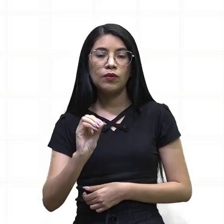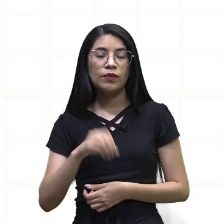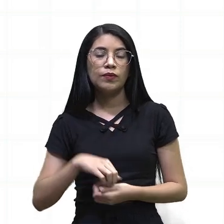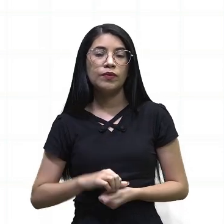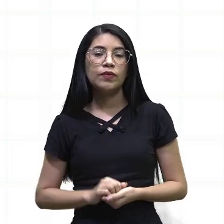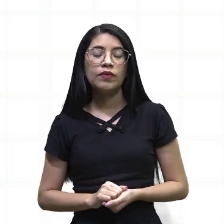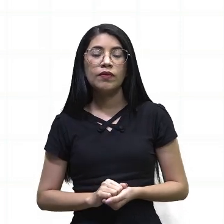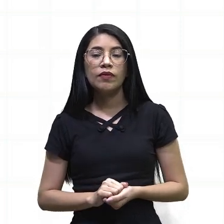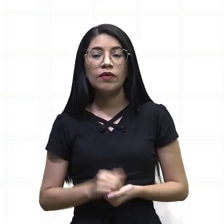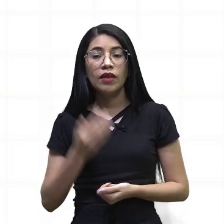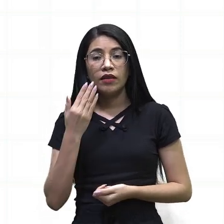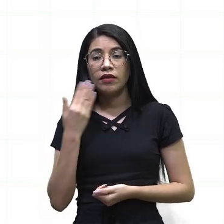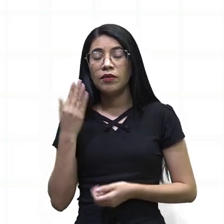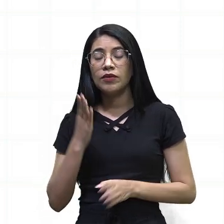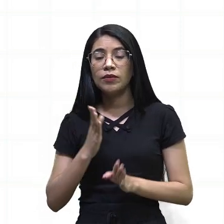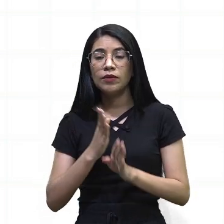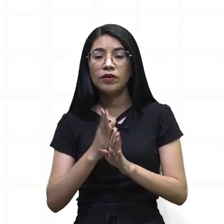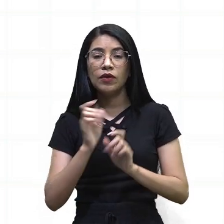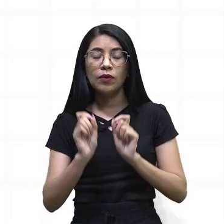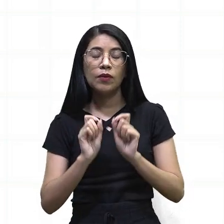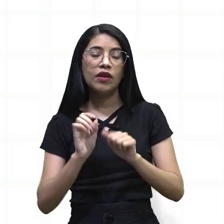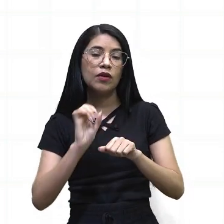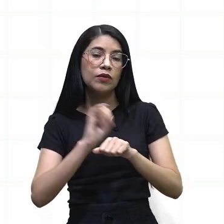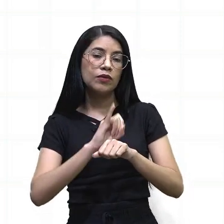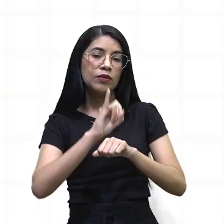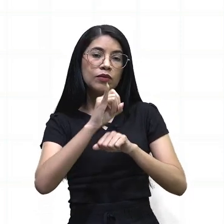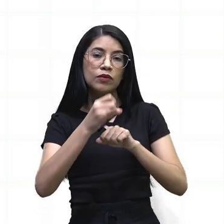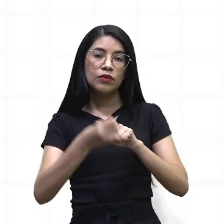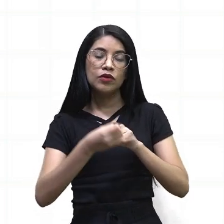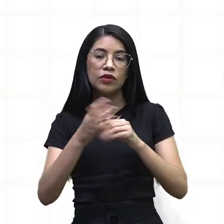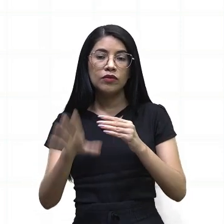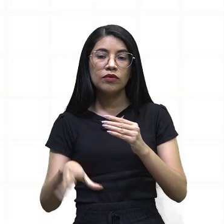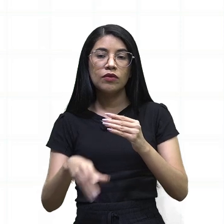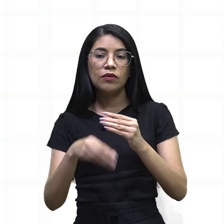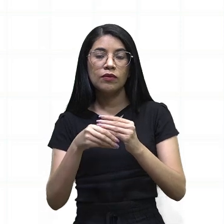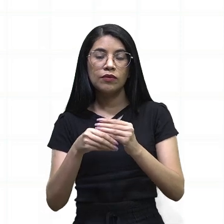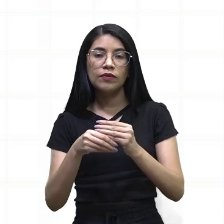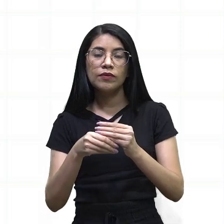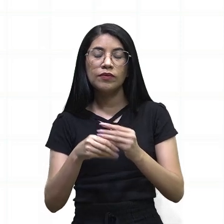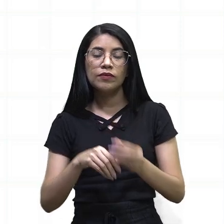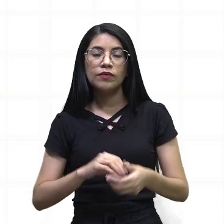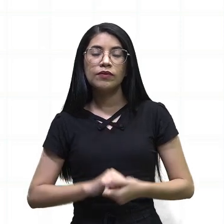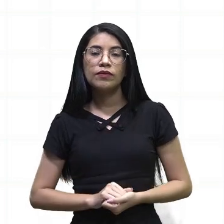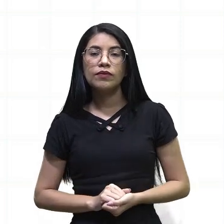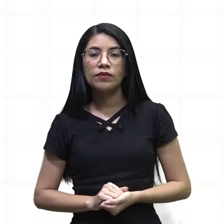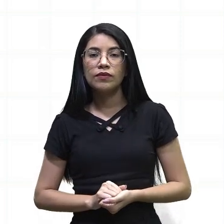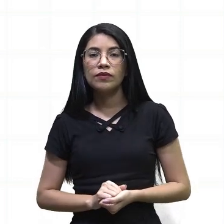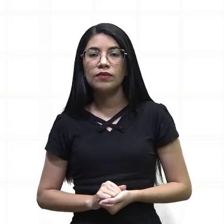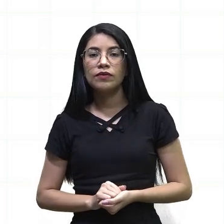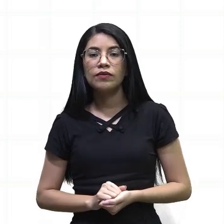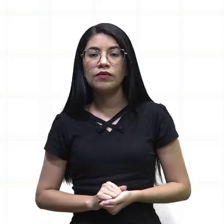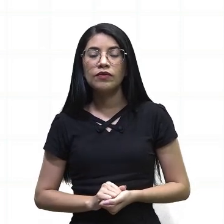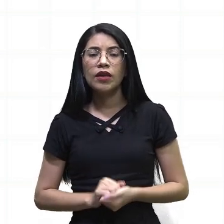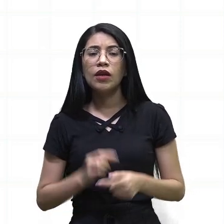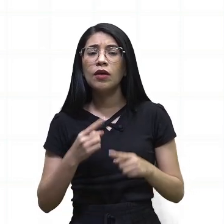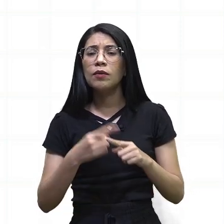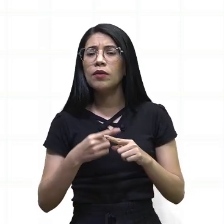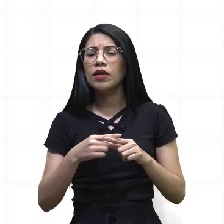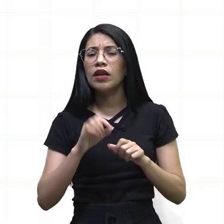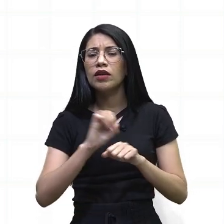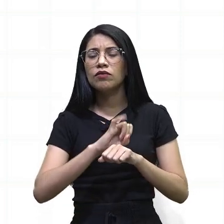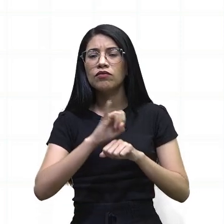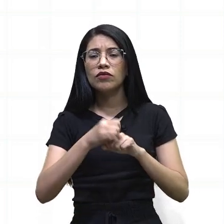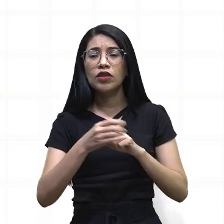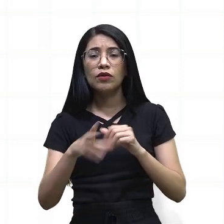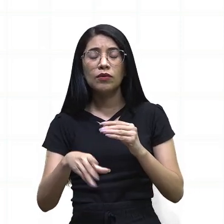aqui nós estamos diante de um sujeito, o quê? Composto. Por quê? Porque eu